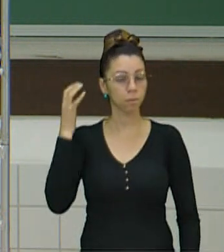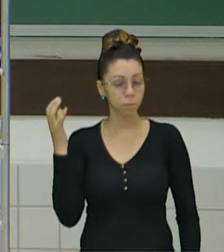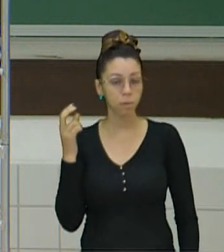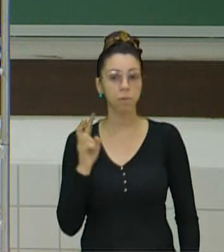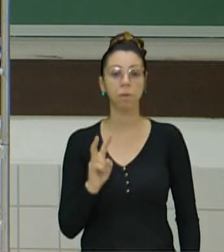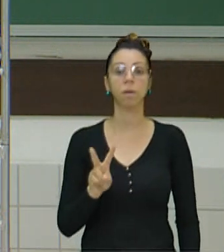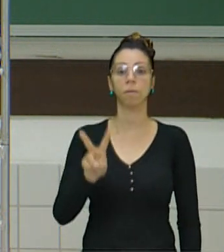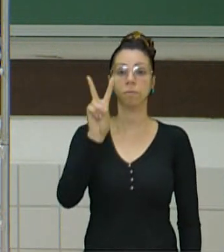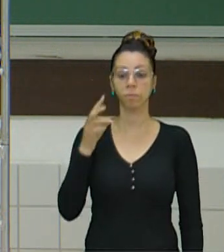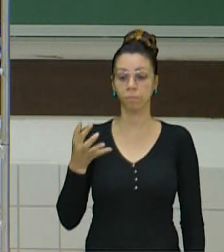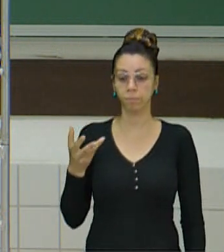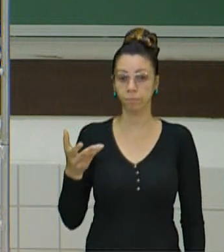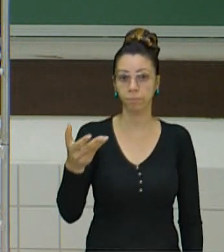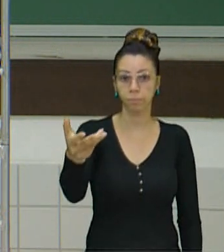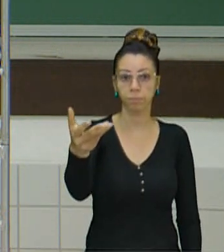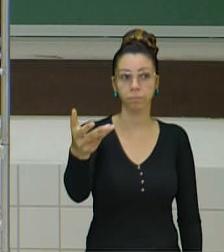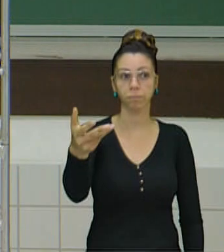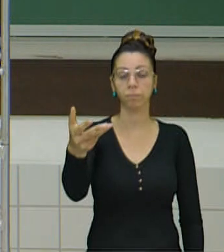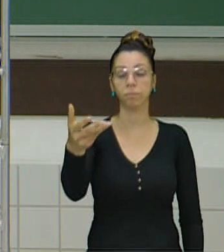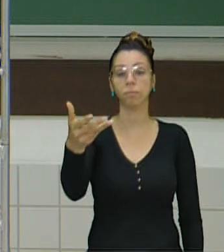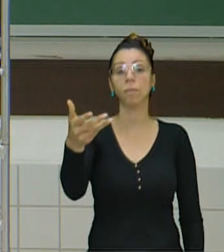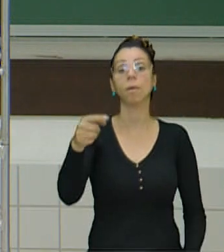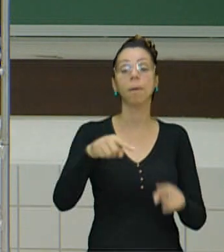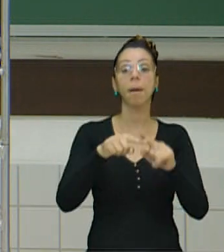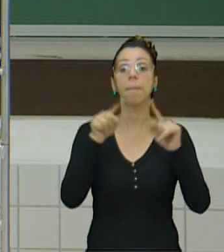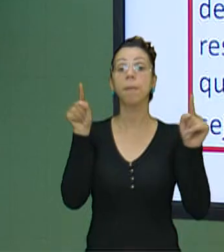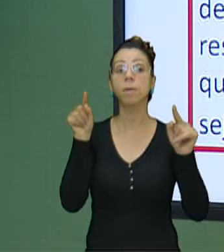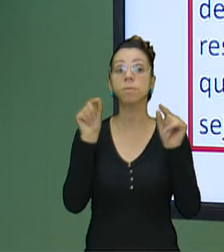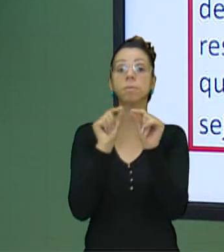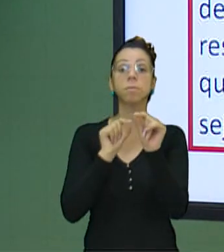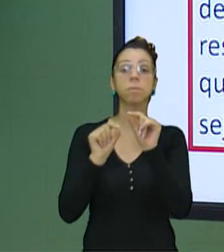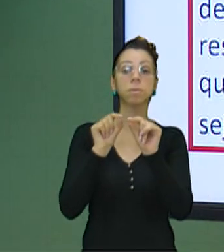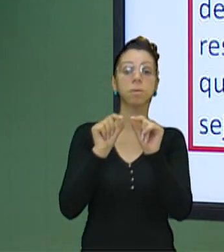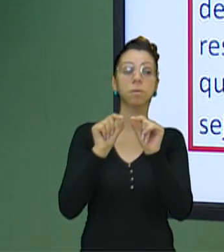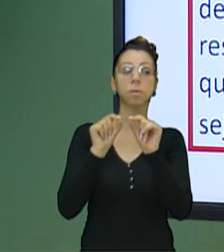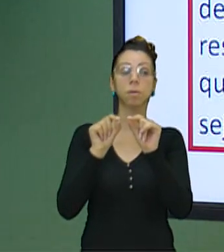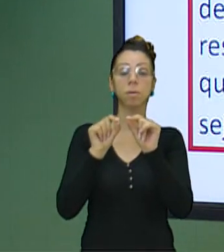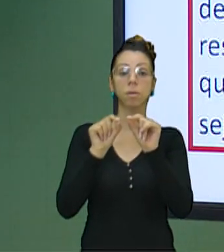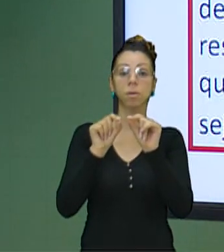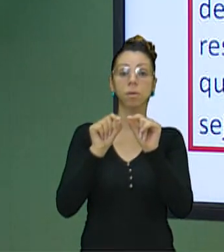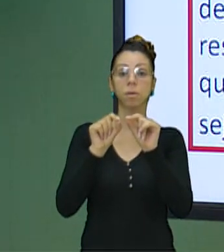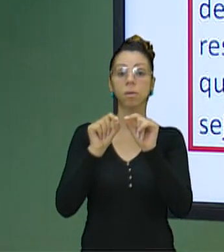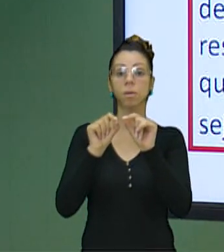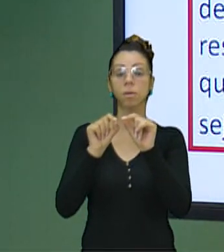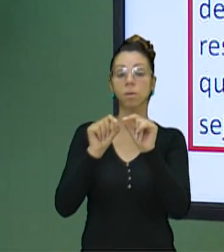que ele está descrevendo, só que com uma trajetória retilínea.